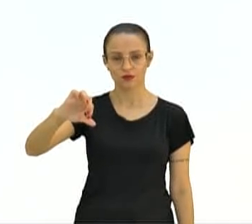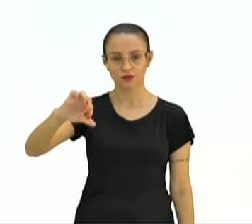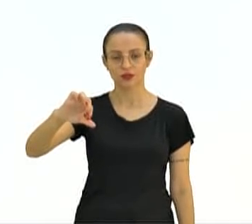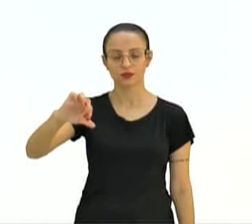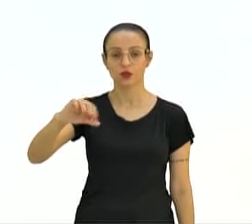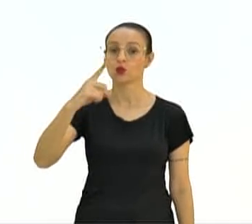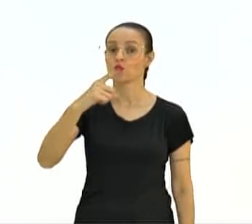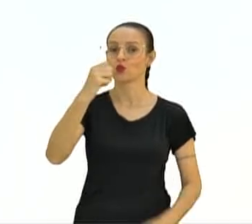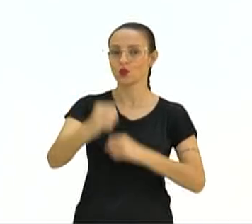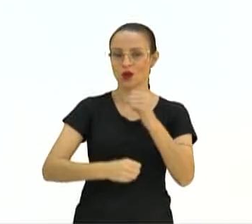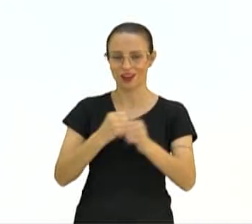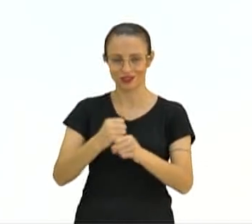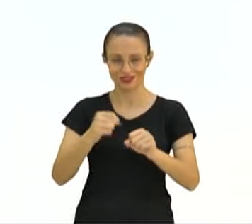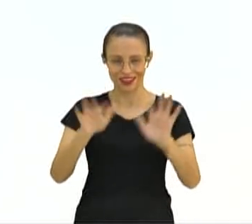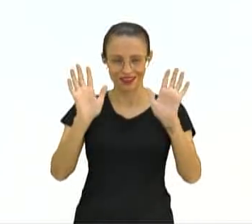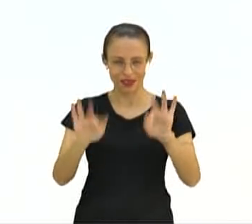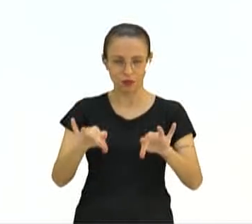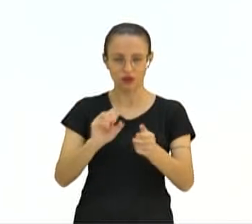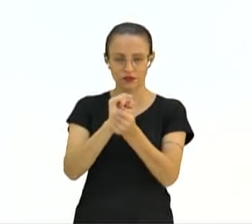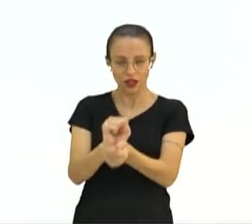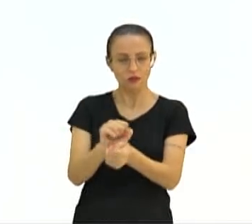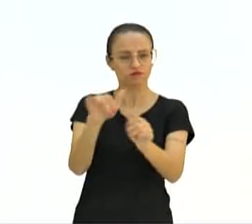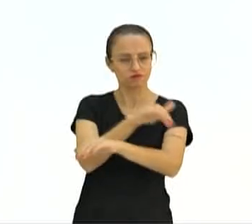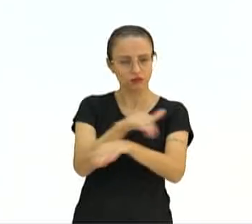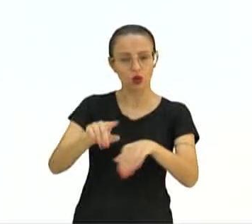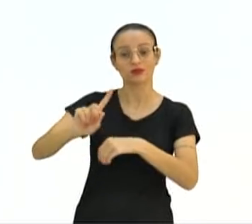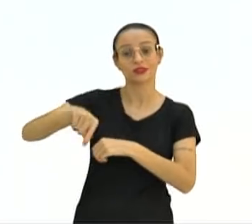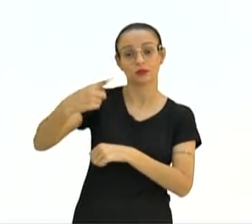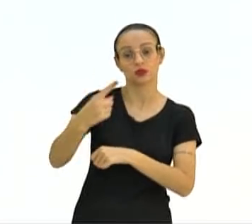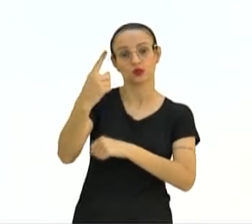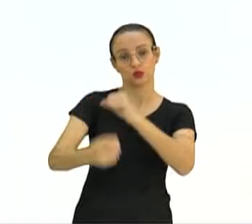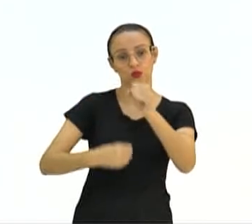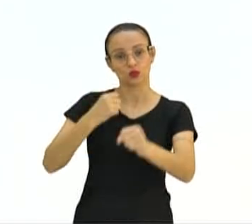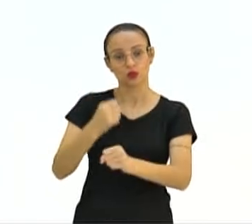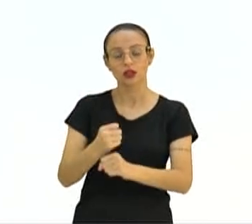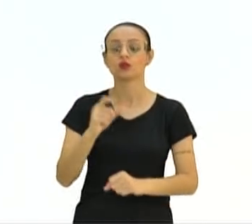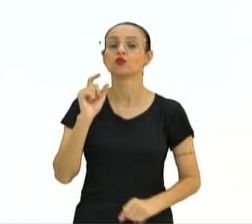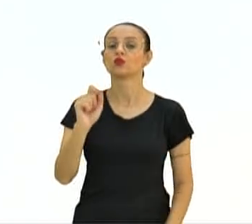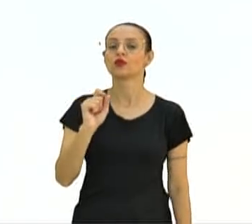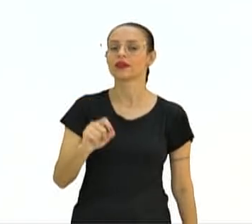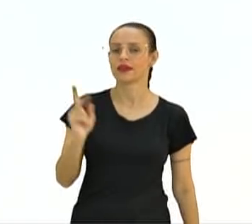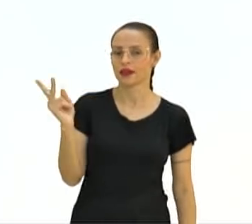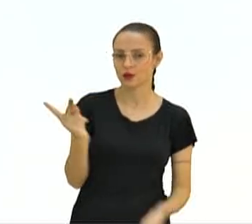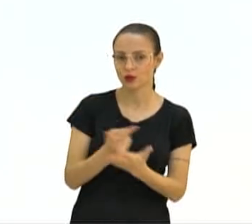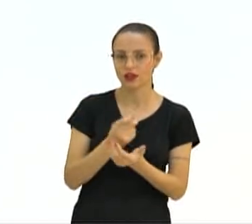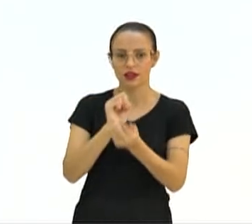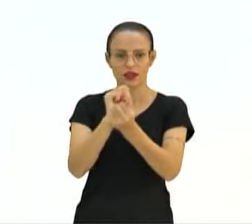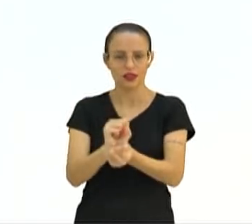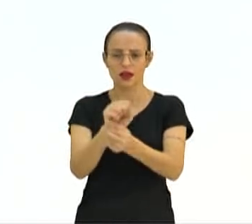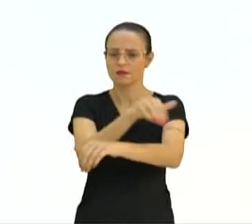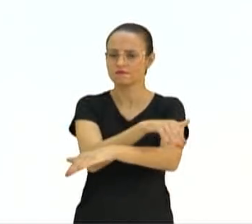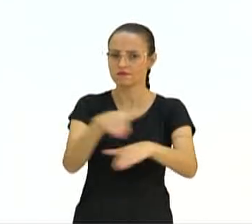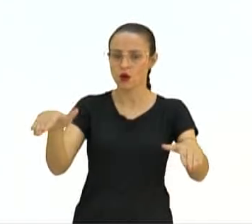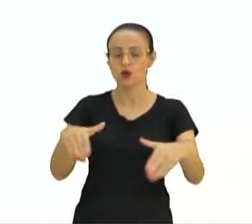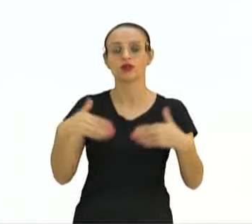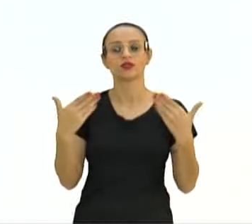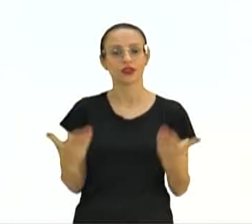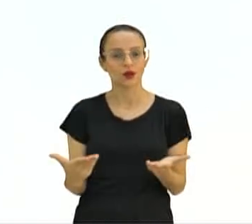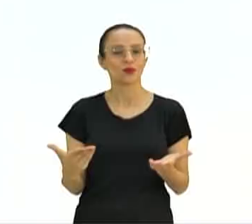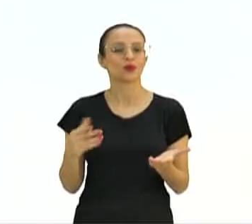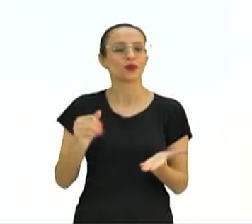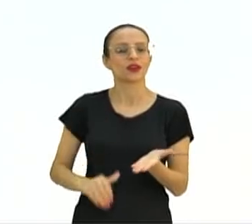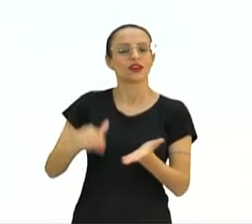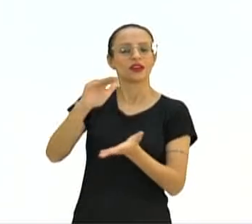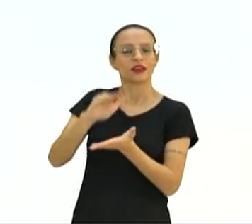ano após abolir a escravidão, né, dentro da história a gente diz que o fato da abolição da escravidão retirou